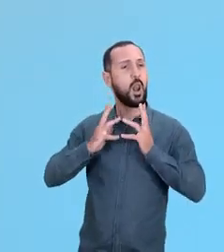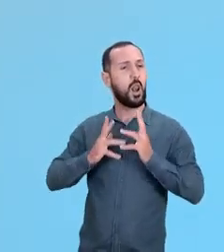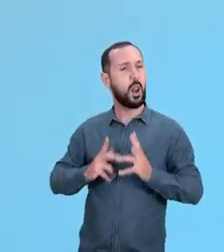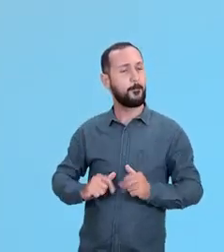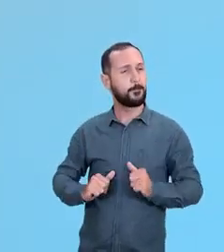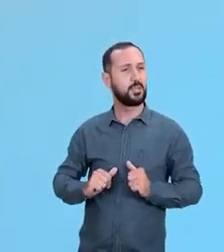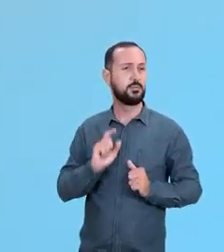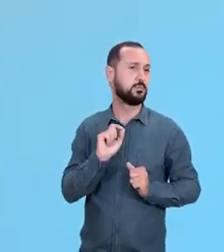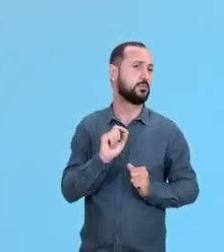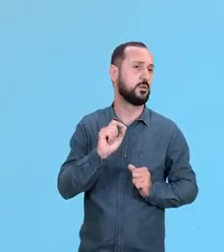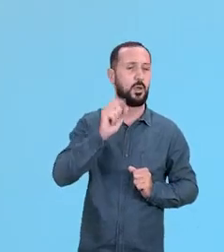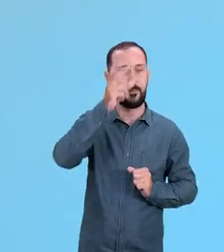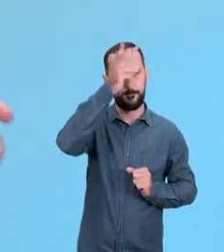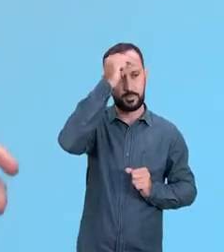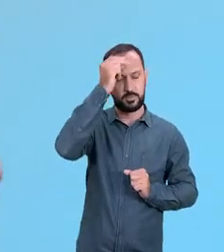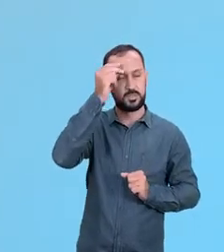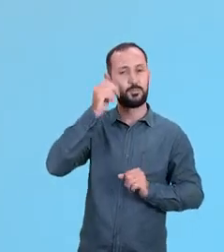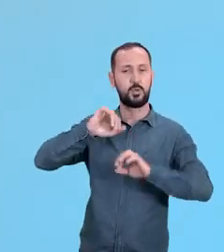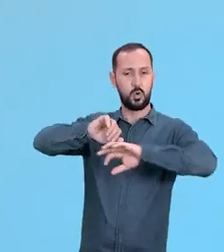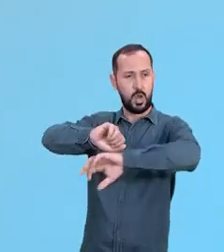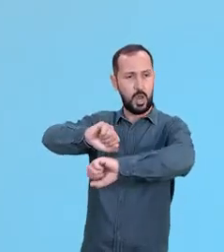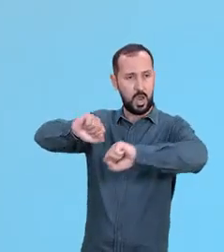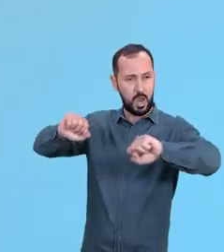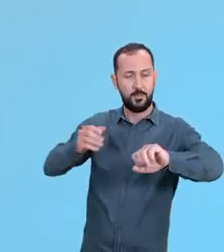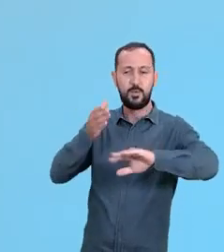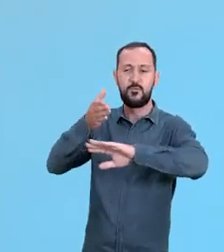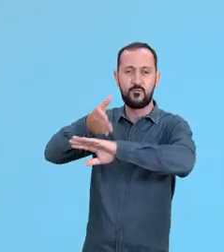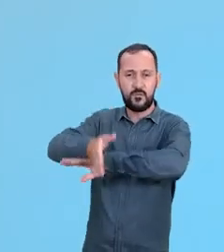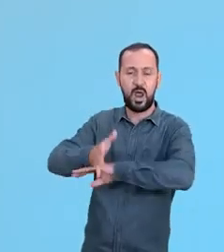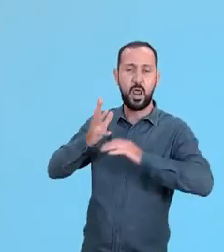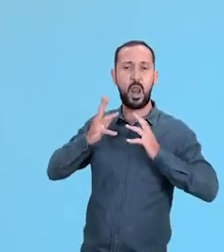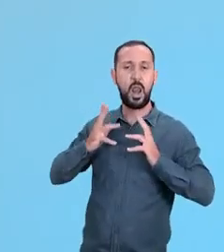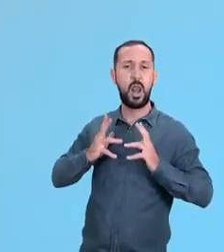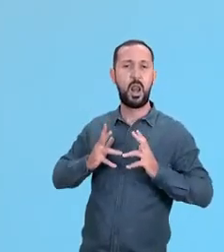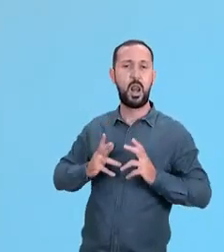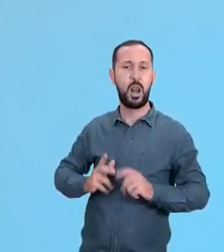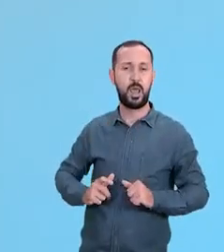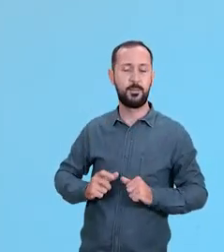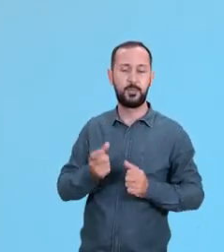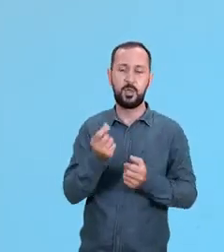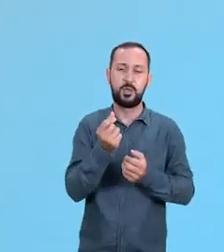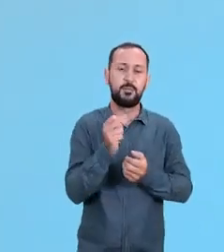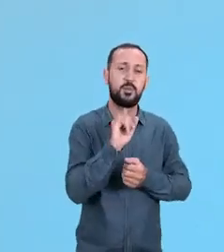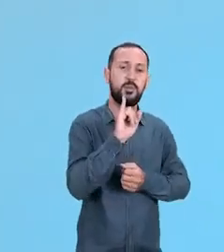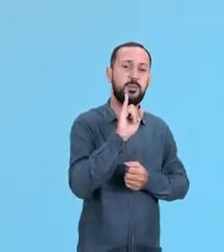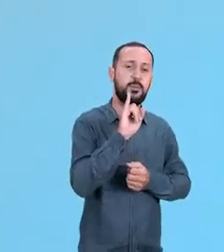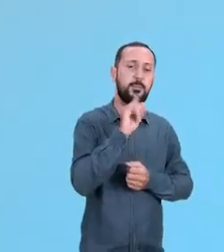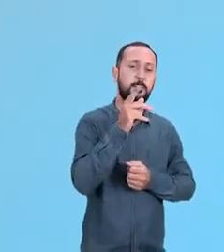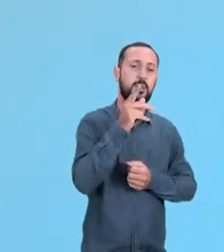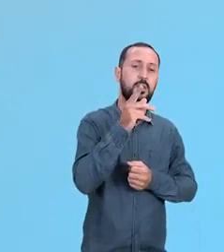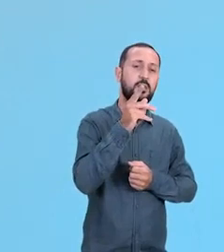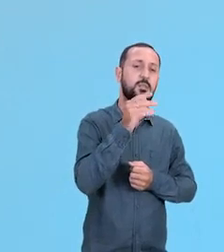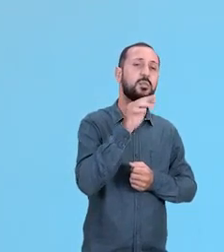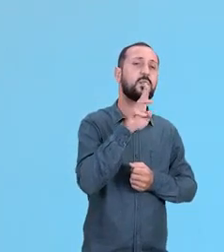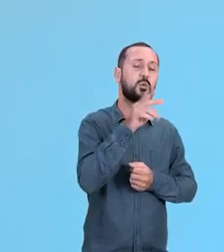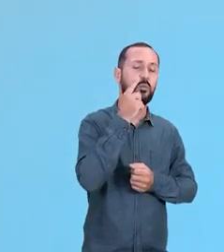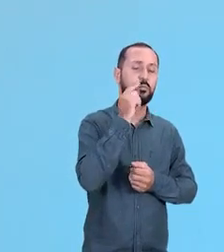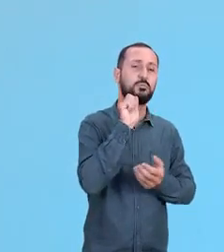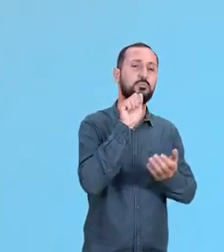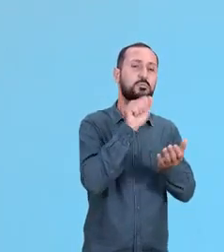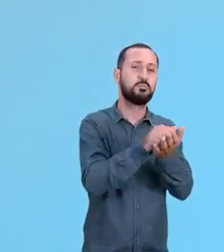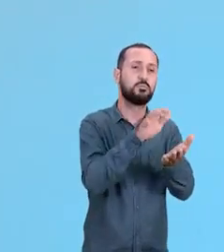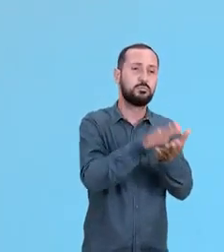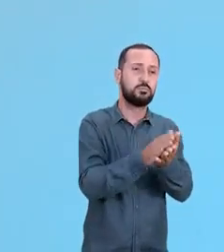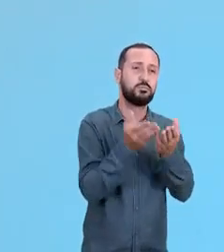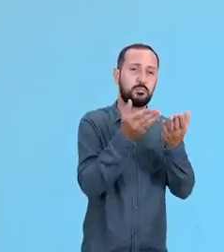fizer a limpeza, o município, então, faz a limpeza e cobra por isso, porque a população não